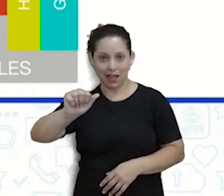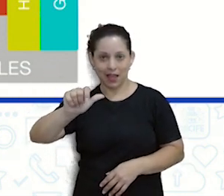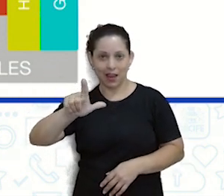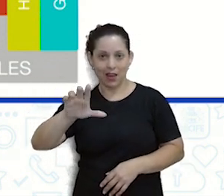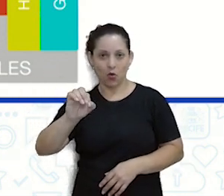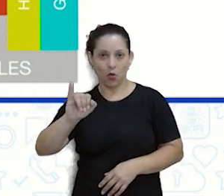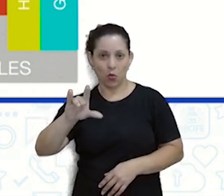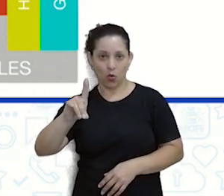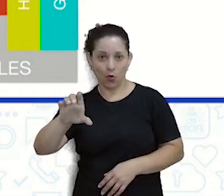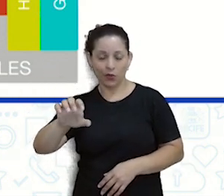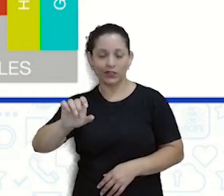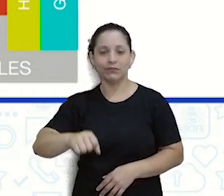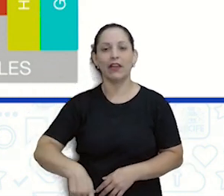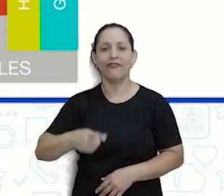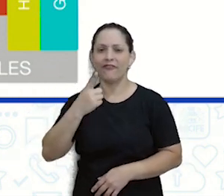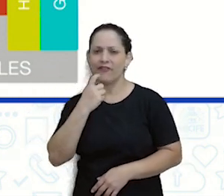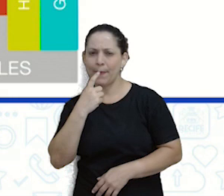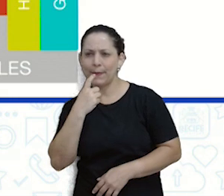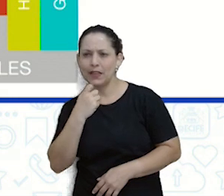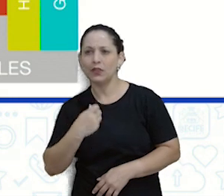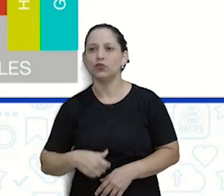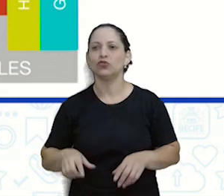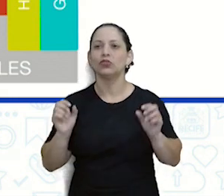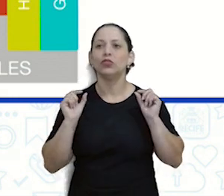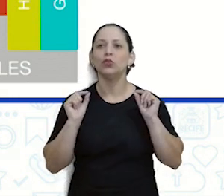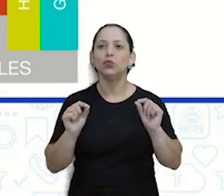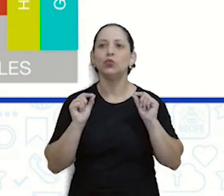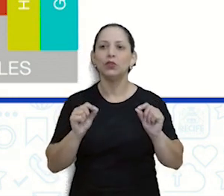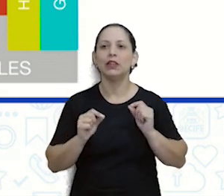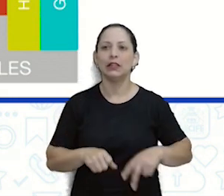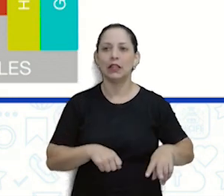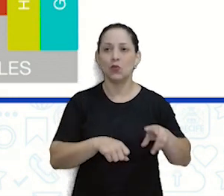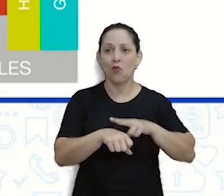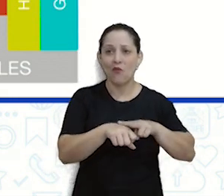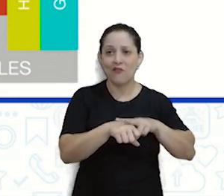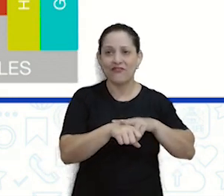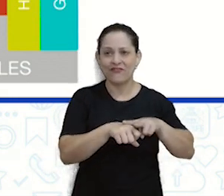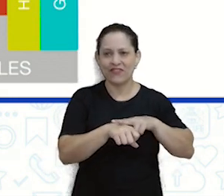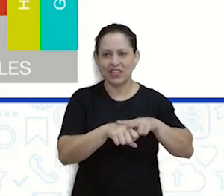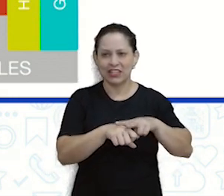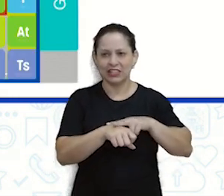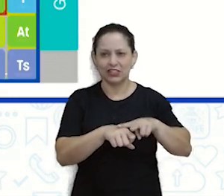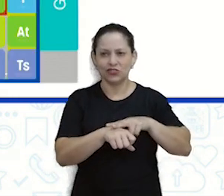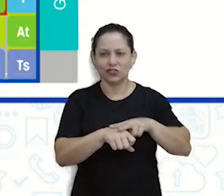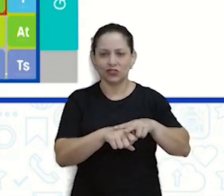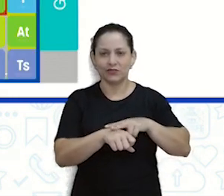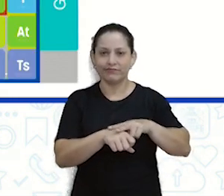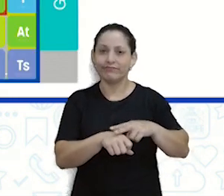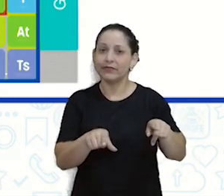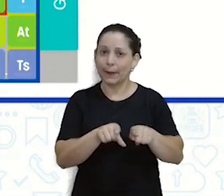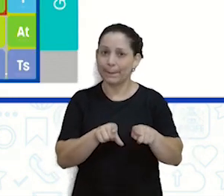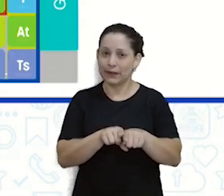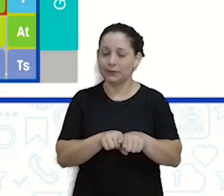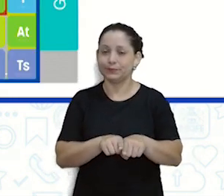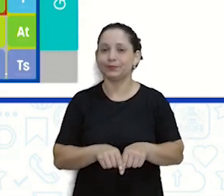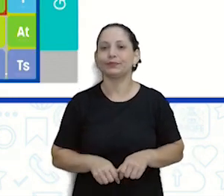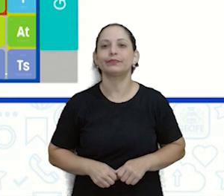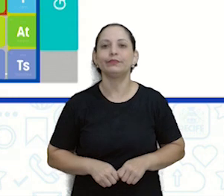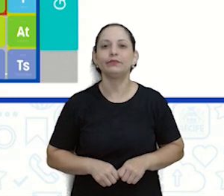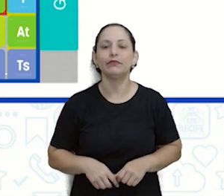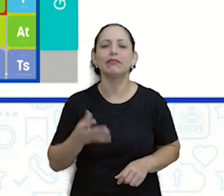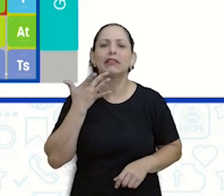não metais está em verde, bem claro aí, né, um verde bem chamativo, tá certo? Então, olha só, quem são esses,